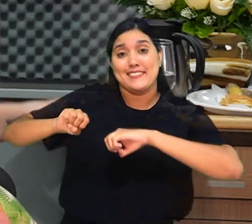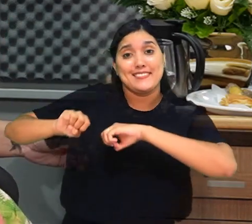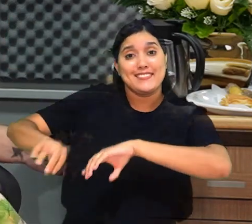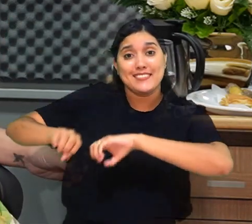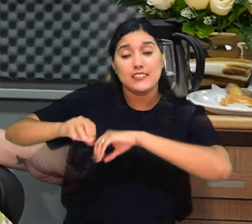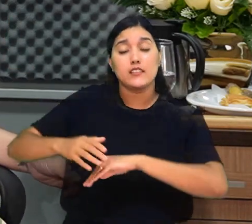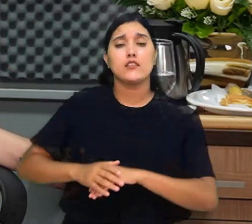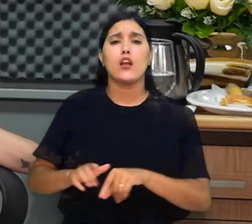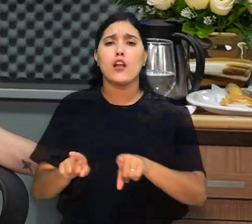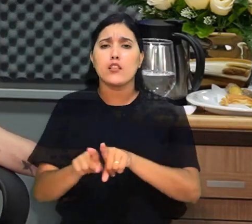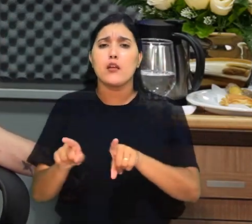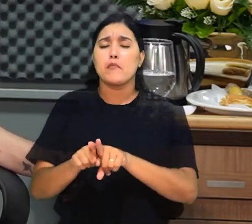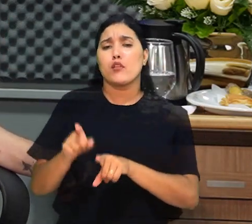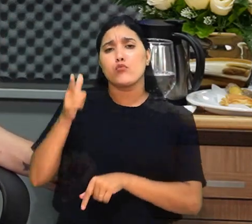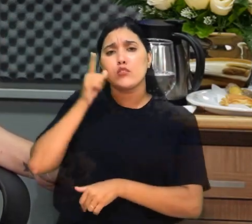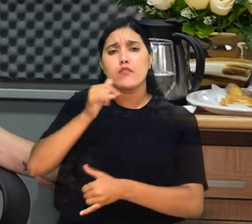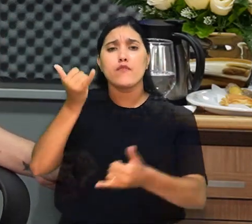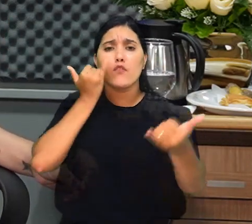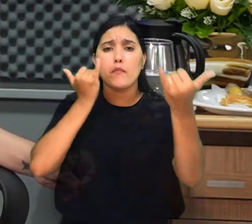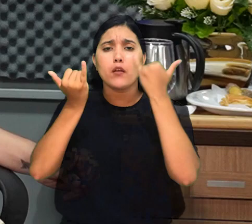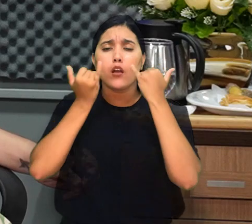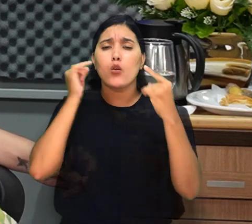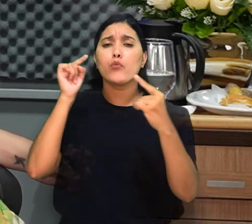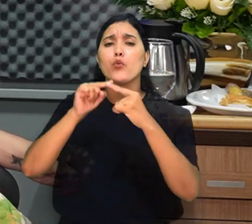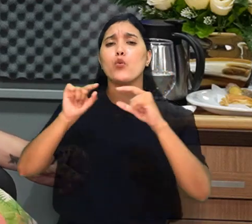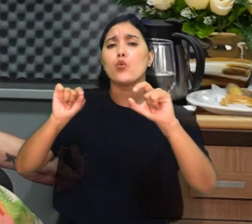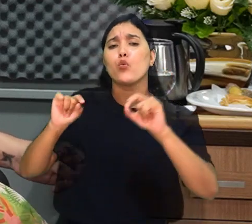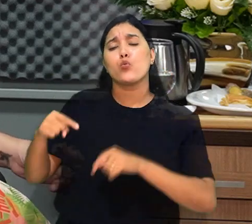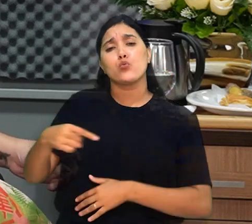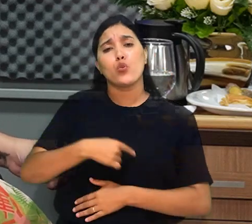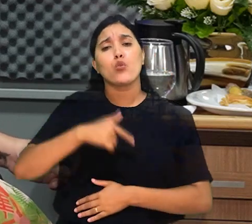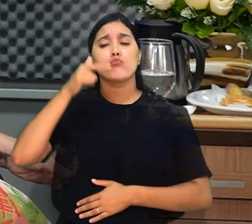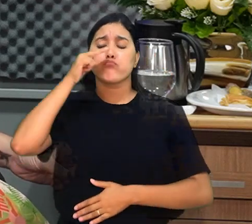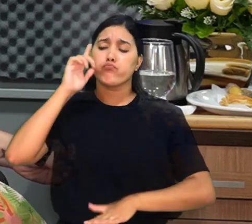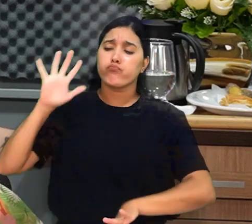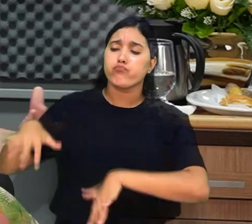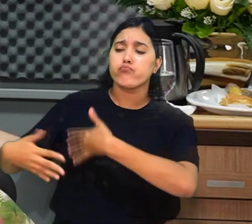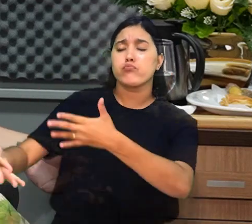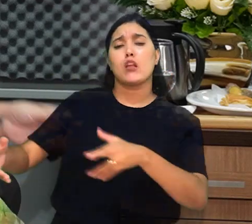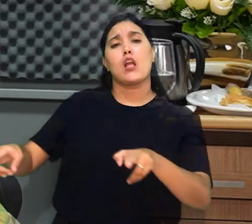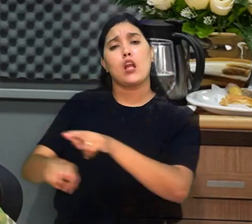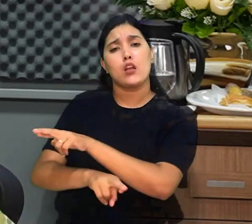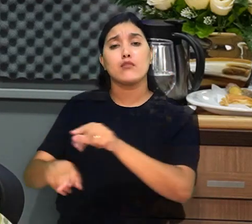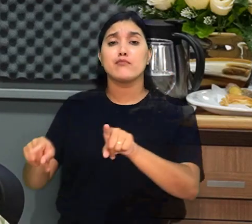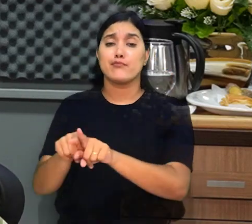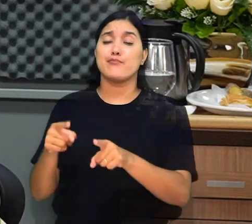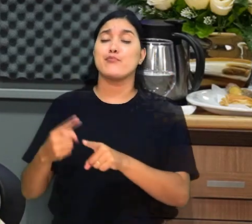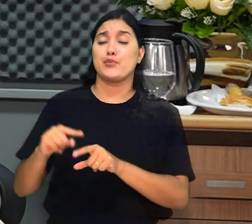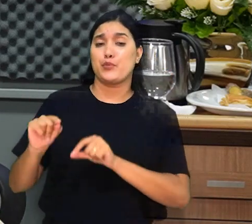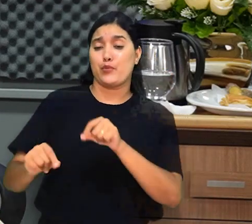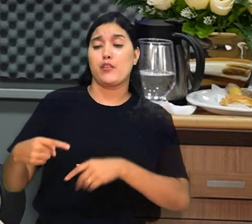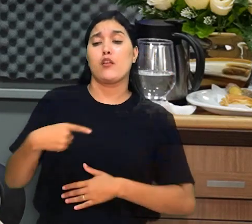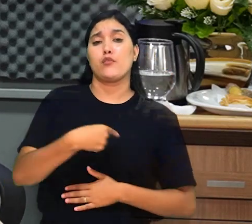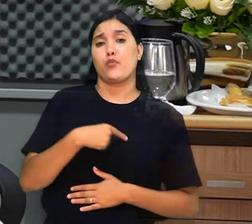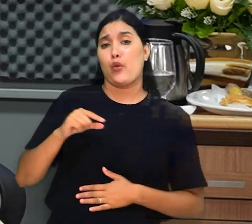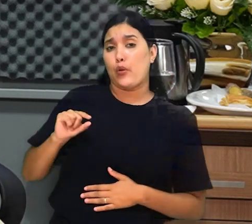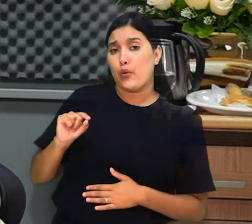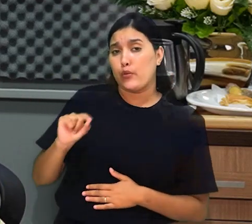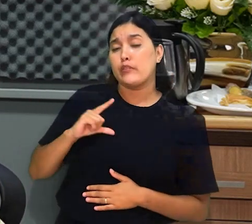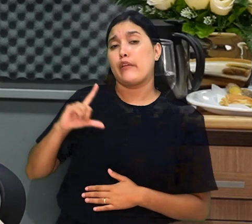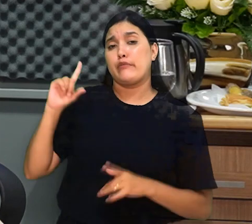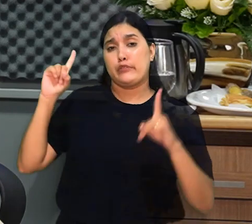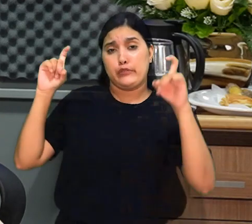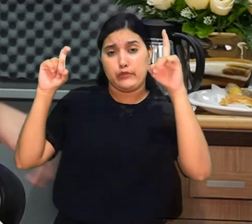com dor. Ah, vai lá comprar um remédio. Então, eu tive que ensinar ele e buscar ainda mais conhecimento para a